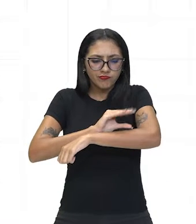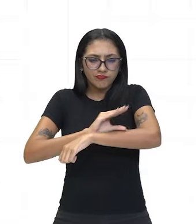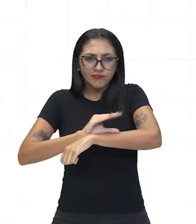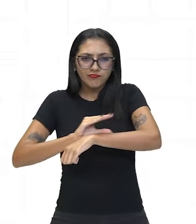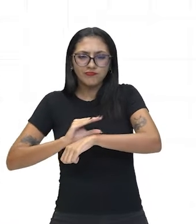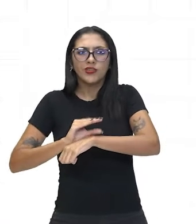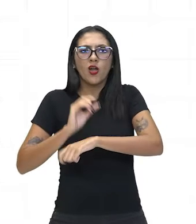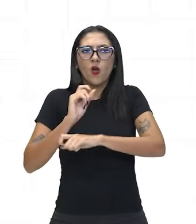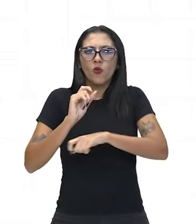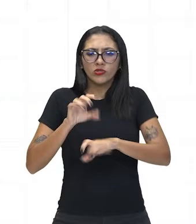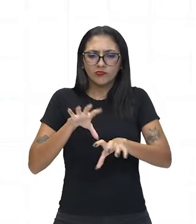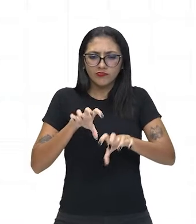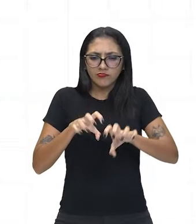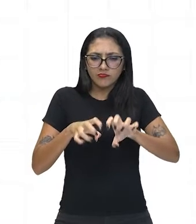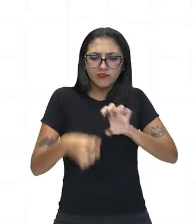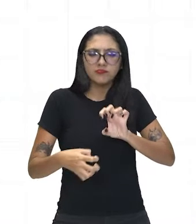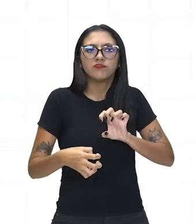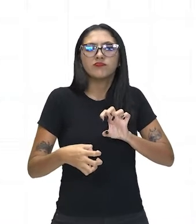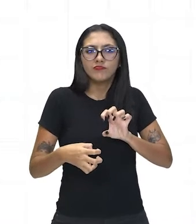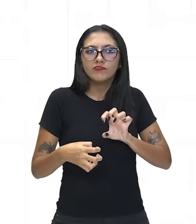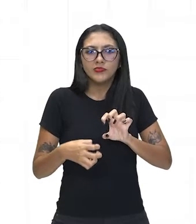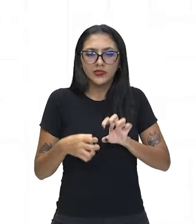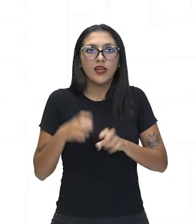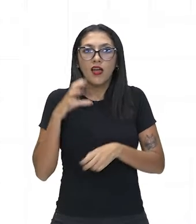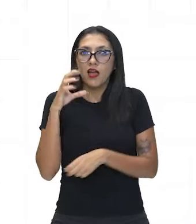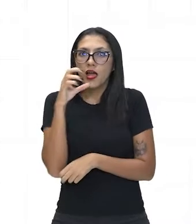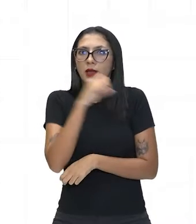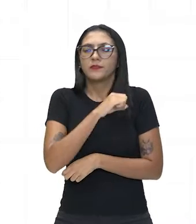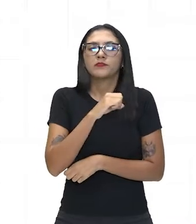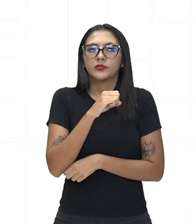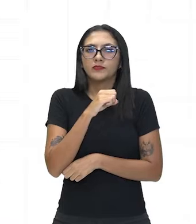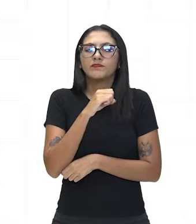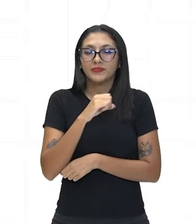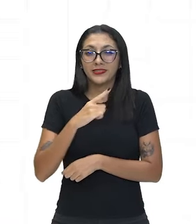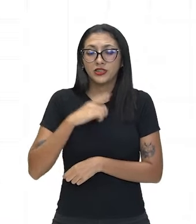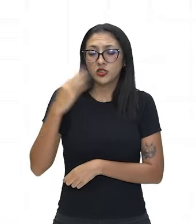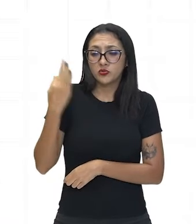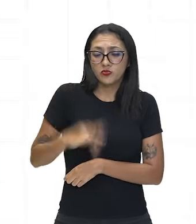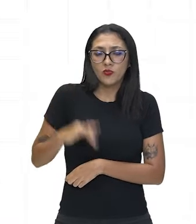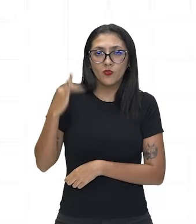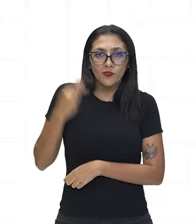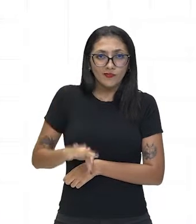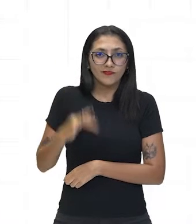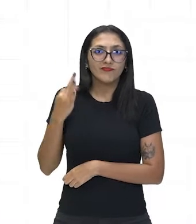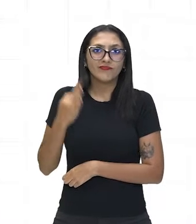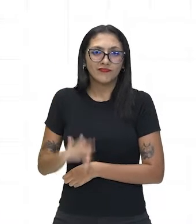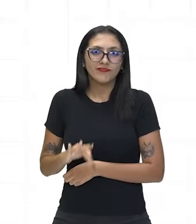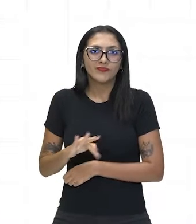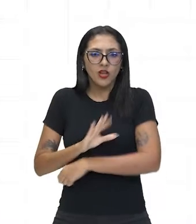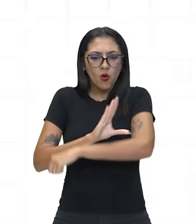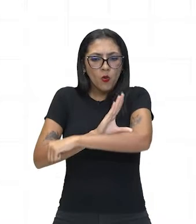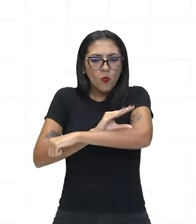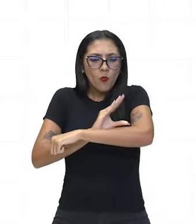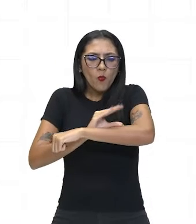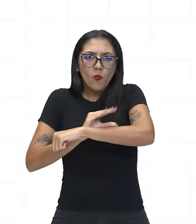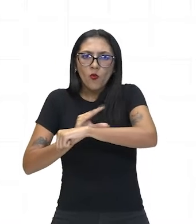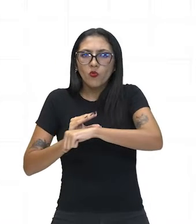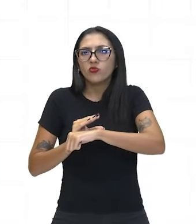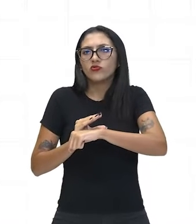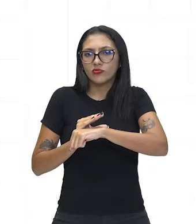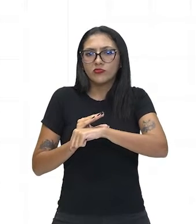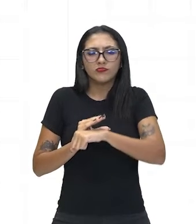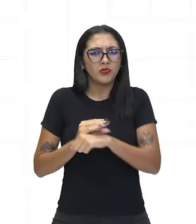rápida e involuntária que também causa muita dor, né? De um músculo que pode